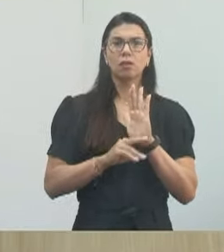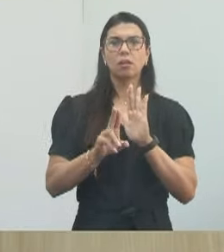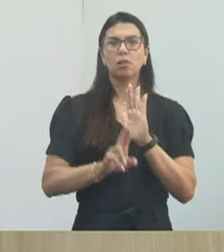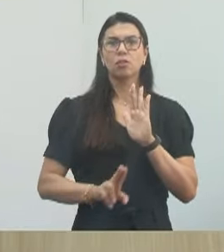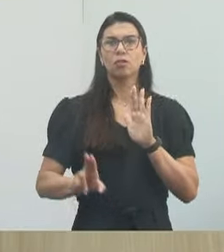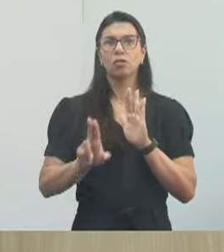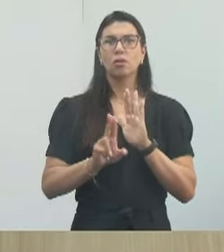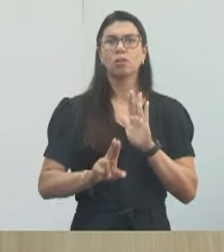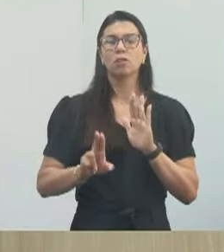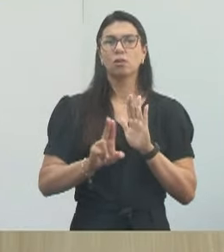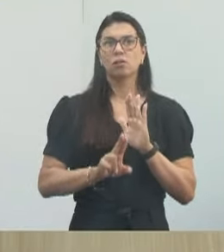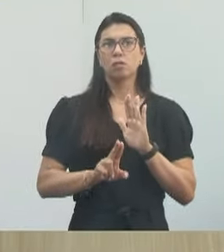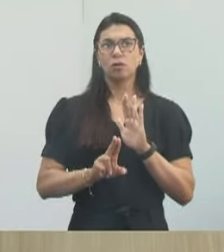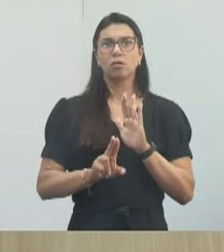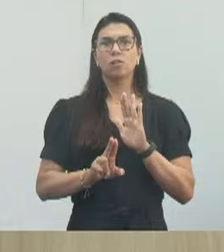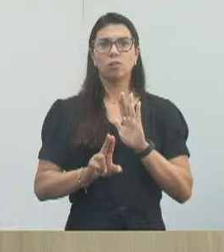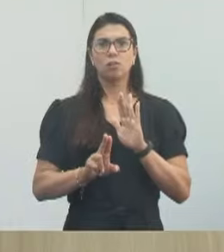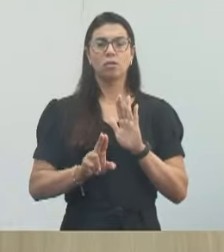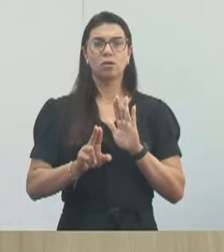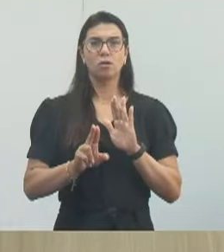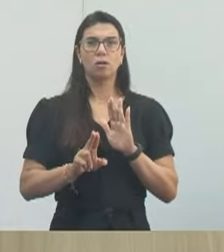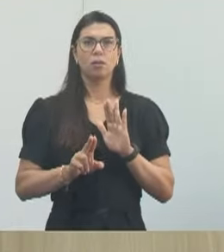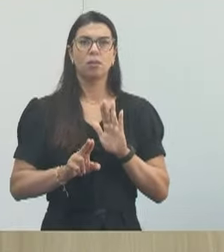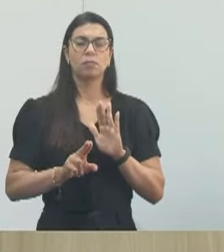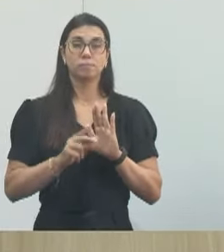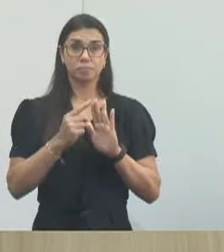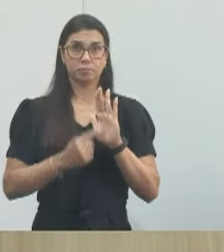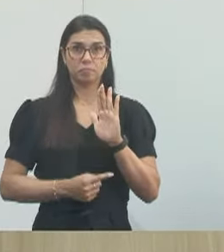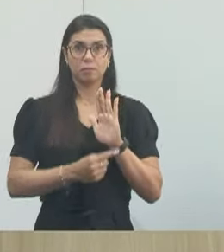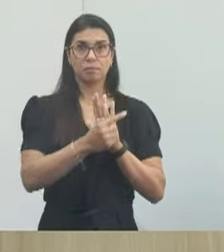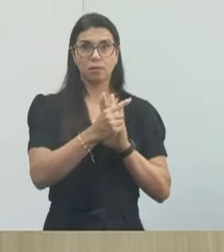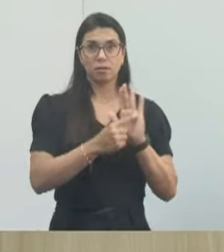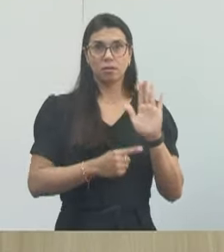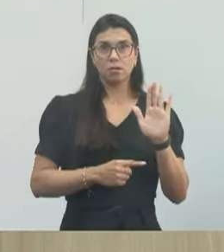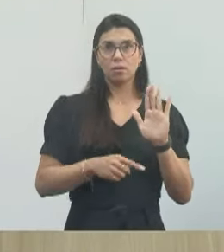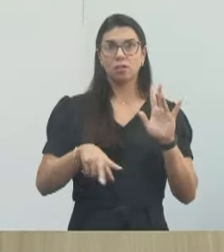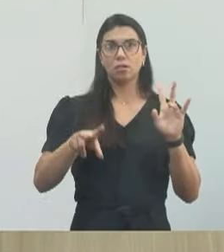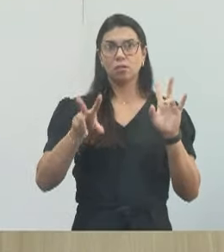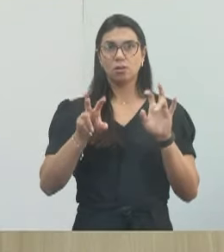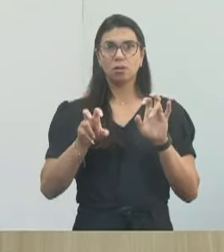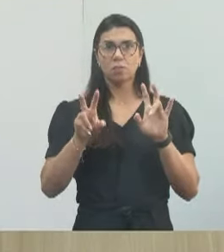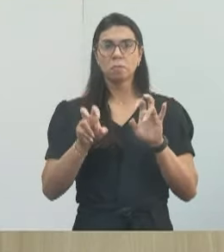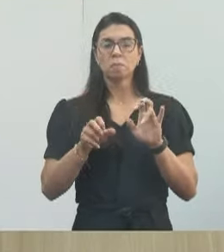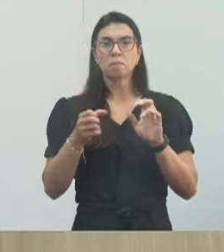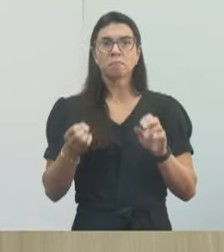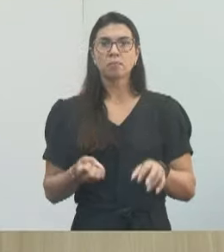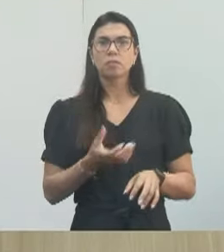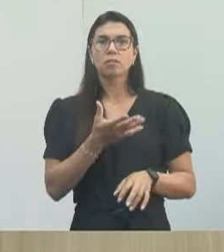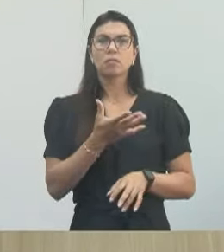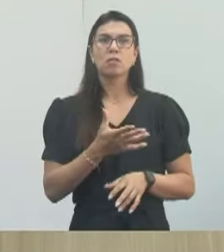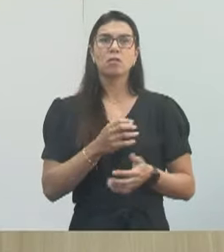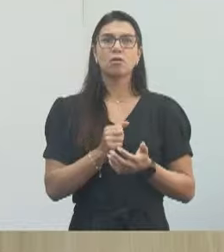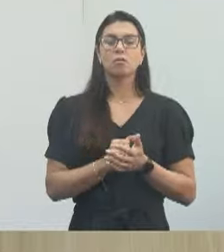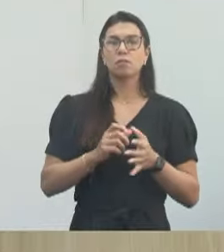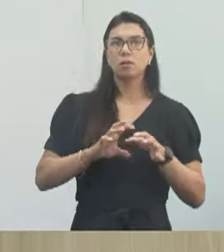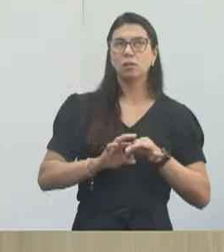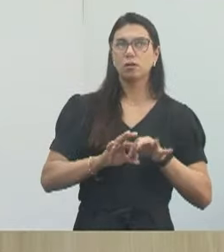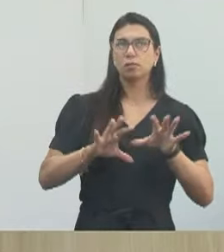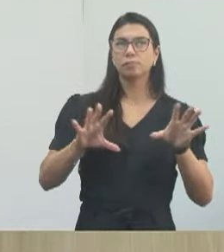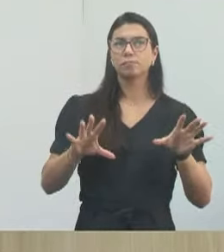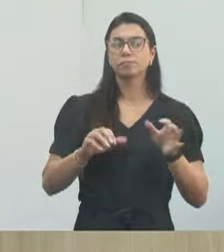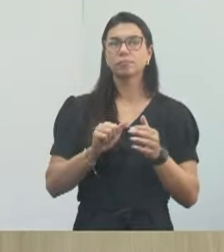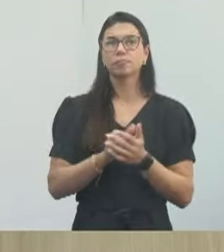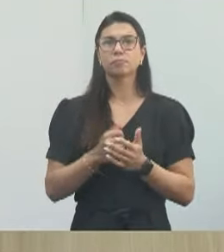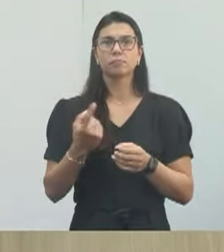para determinar as restrições a emissões de novas licenças na zona especial